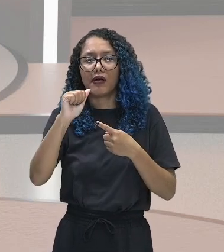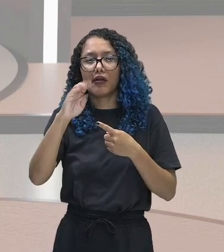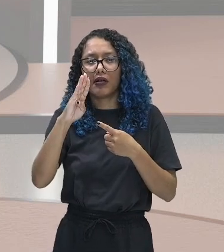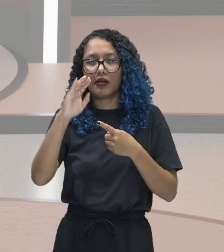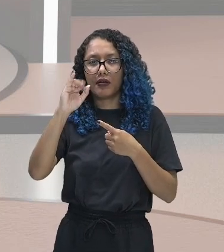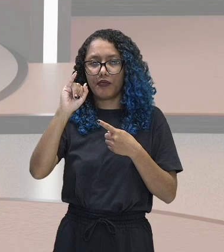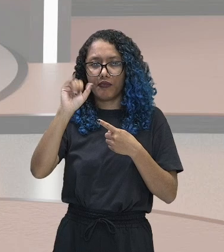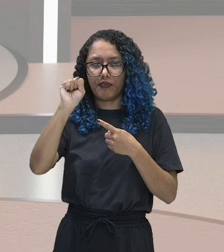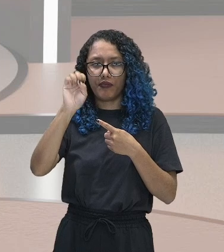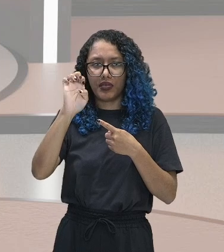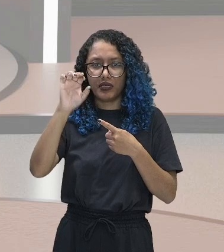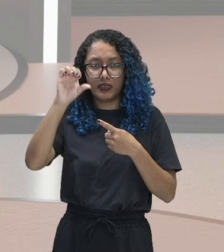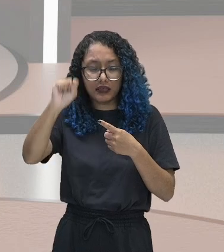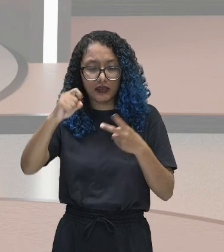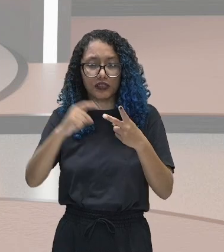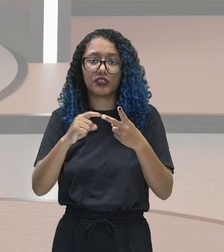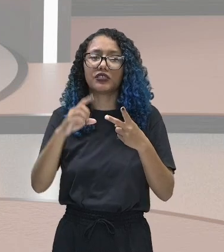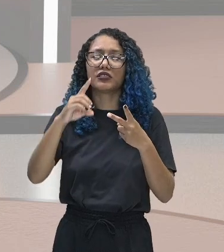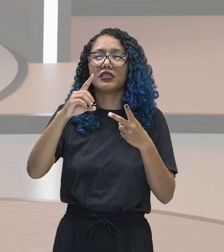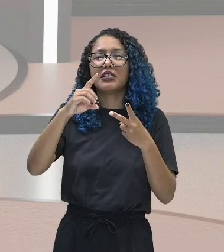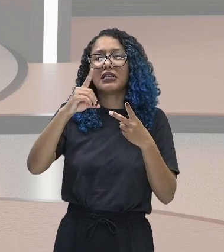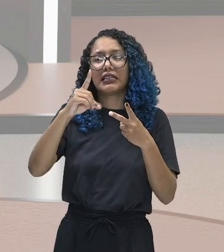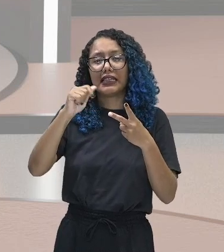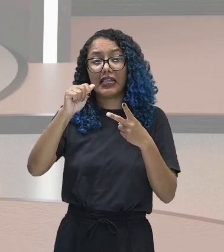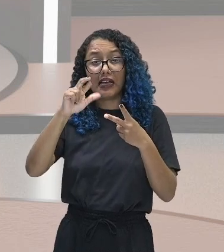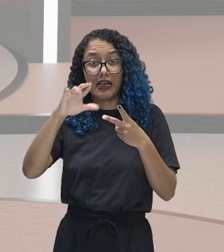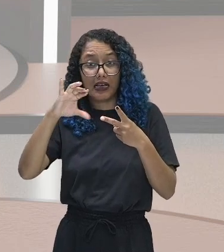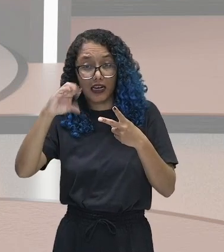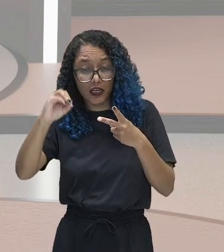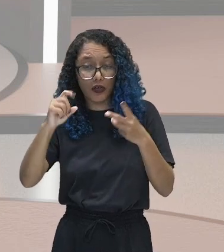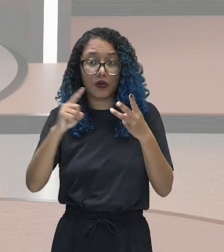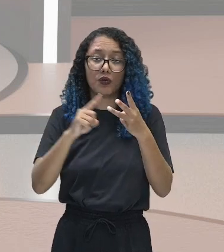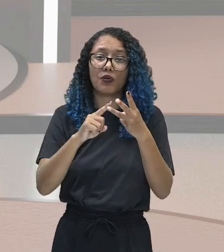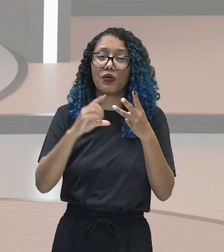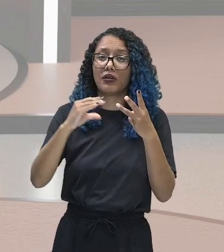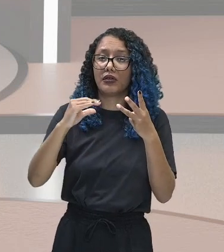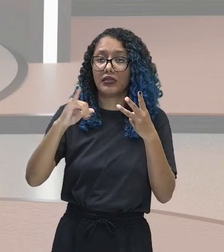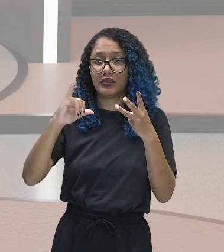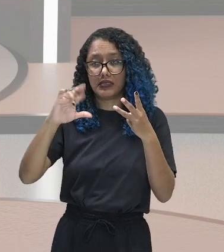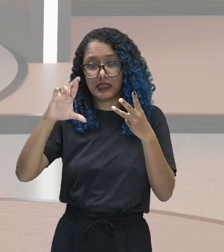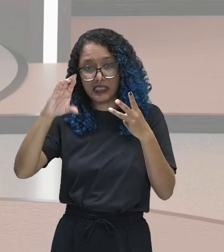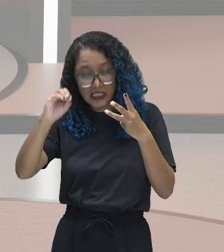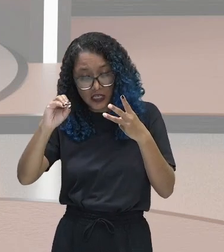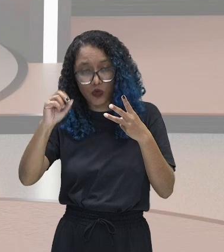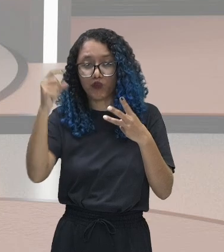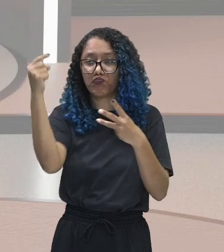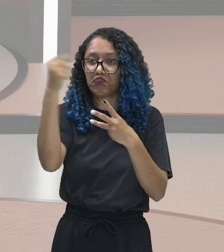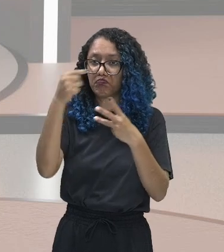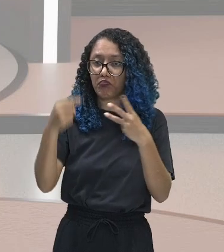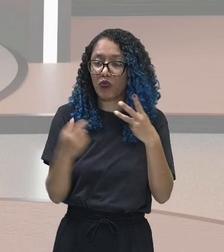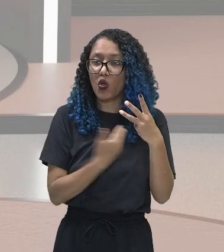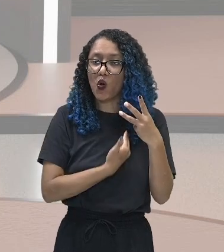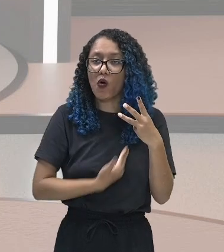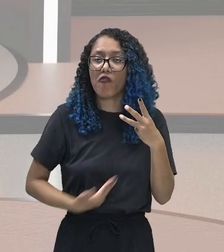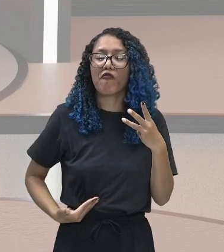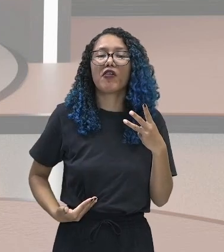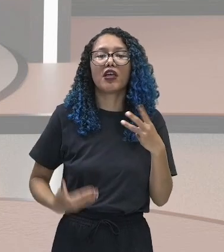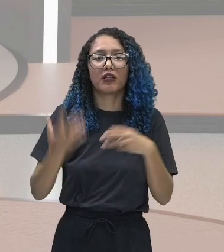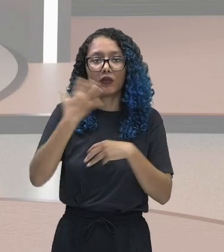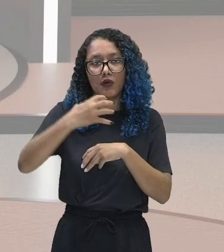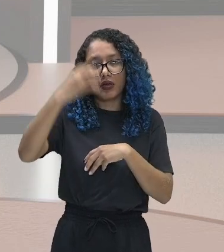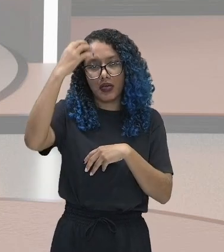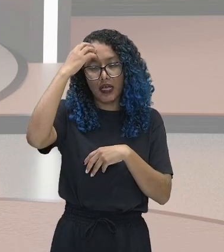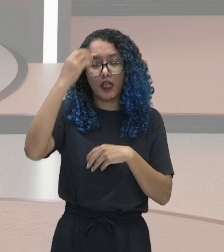Dario, de Ciro, tá? Então a gente vai ver o quê? Que eles vão começar, então, a se expandir nessa parte aí que vocês estão vendo toda